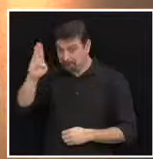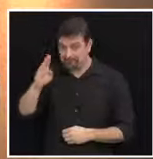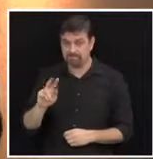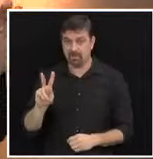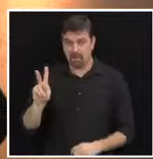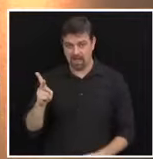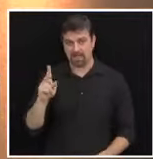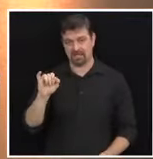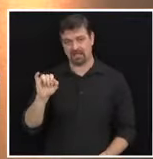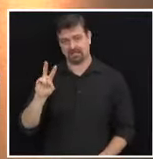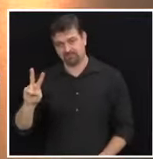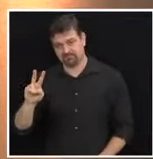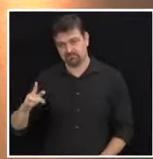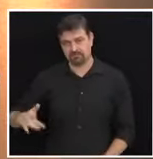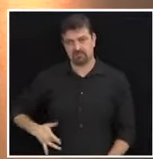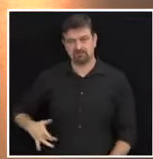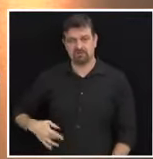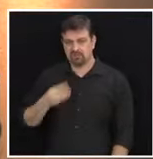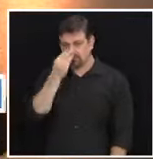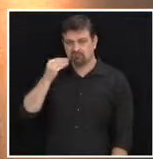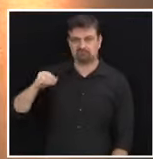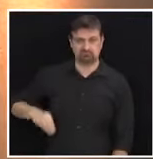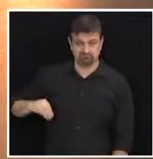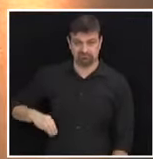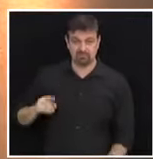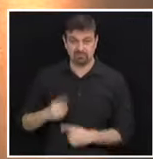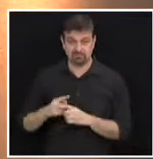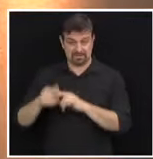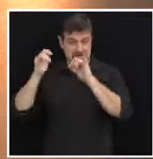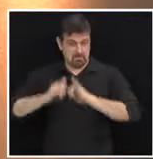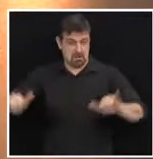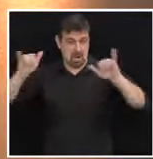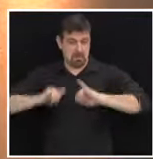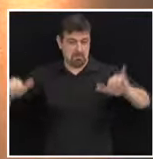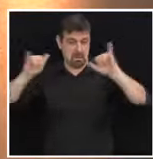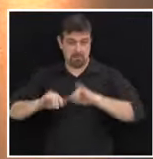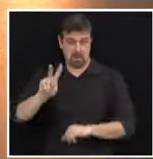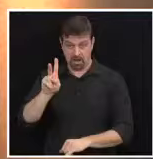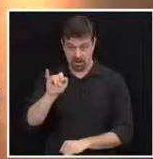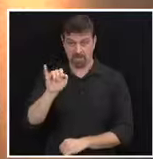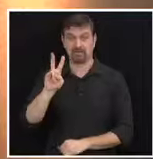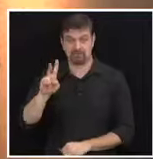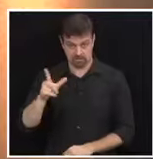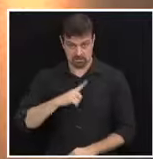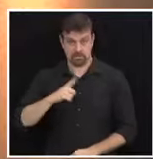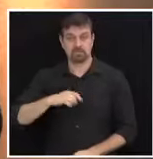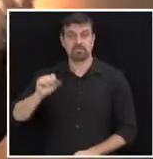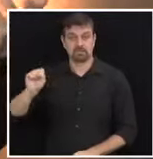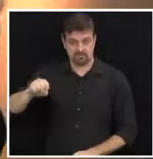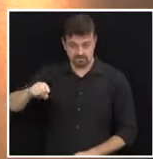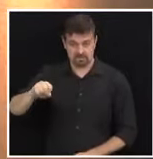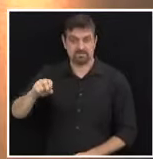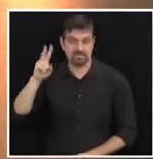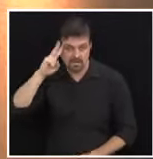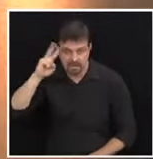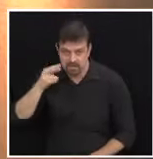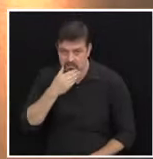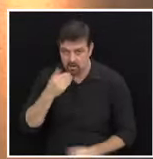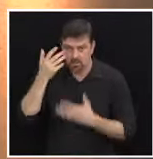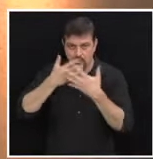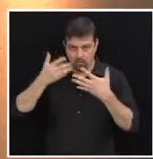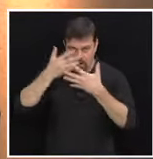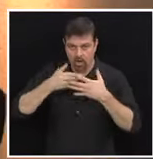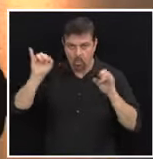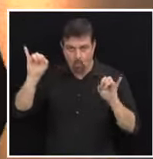houve exatamente essa explosão de divulgação do HIV caso de Cazuza, que você citou muito